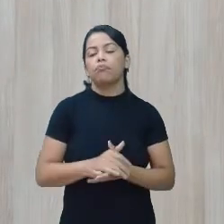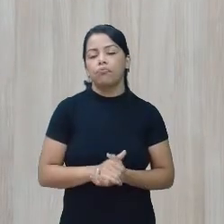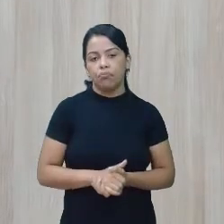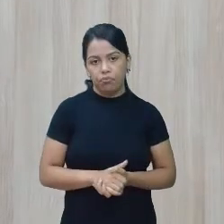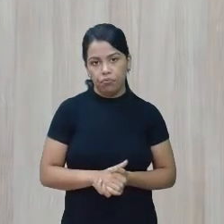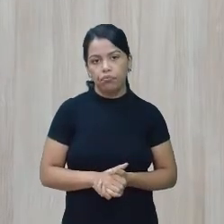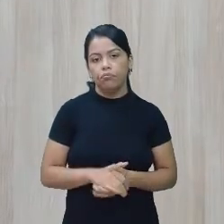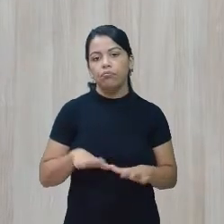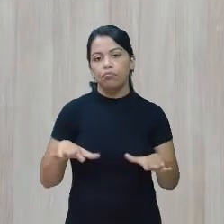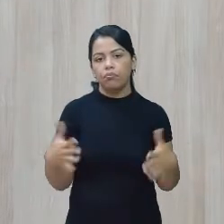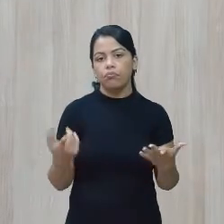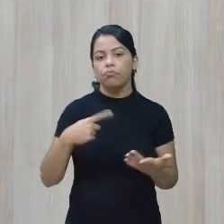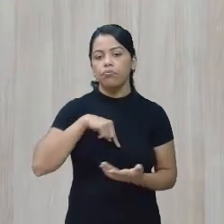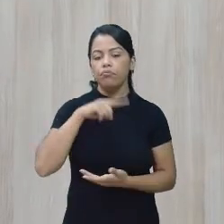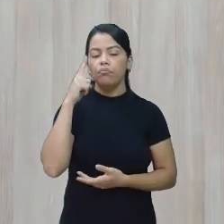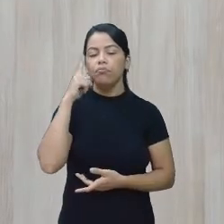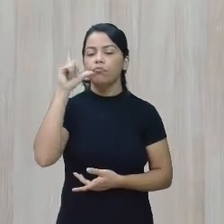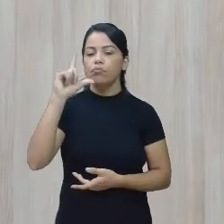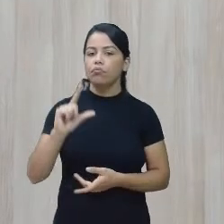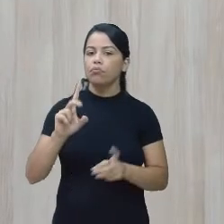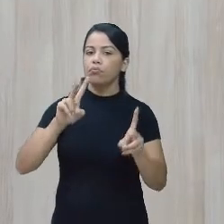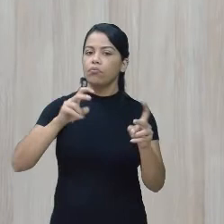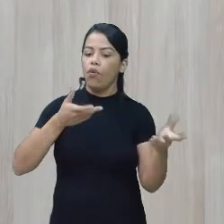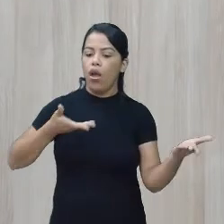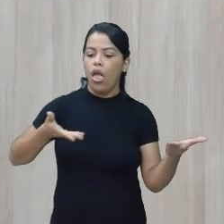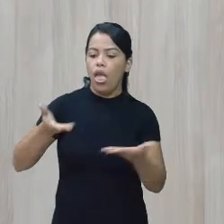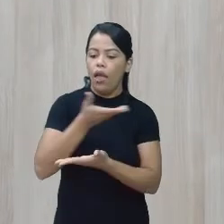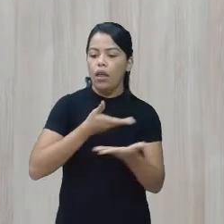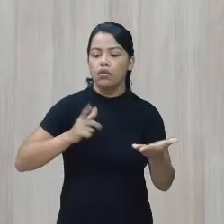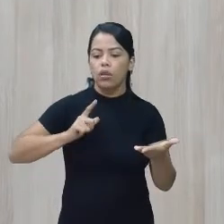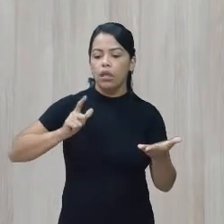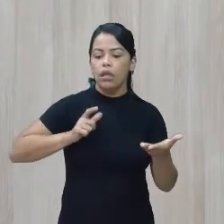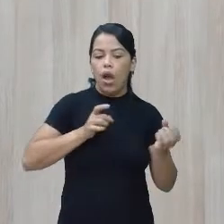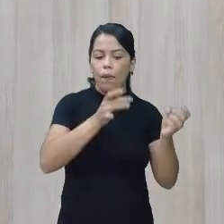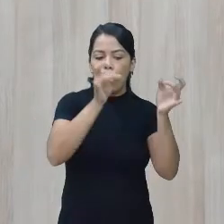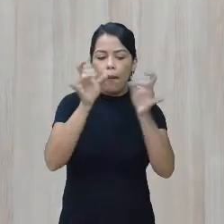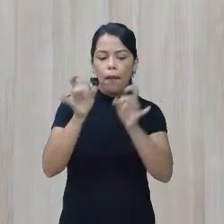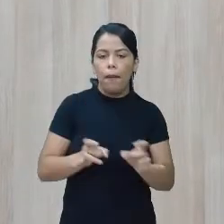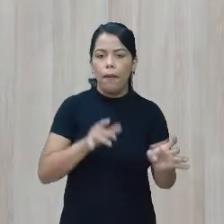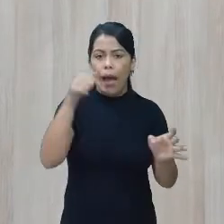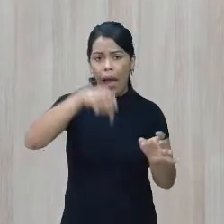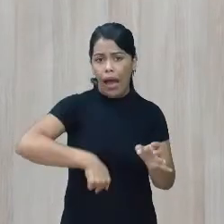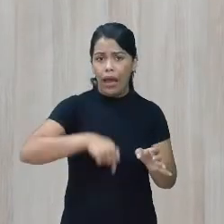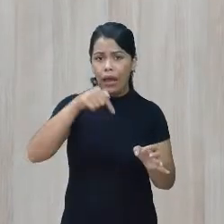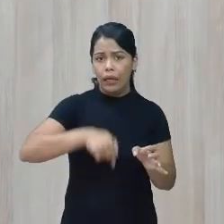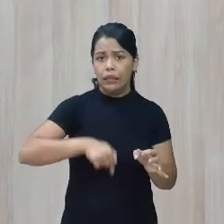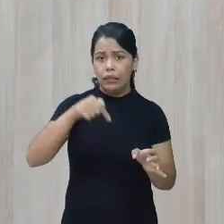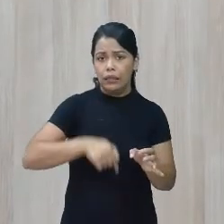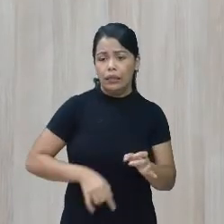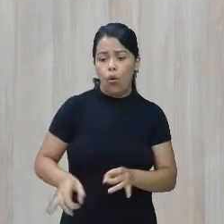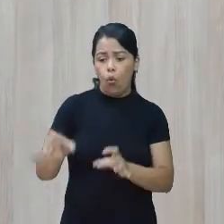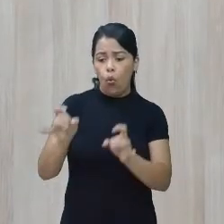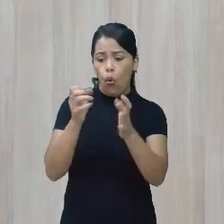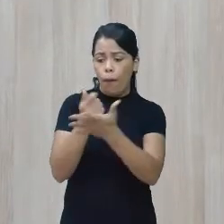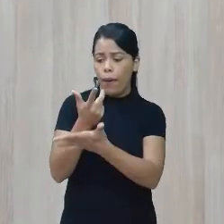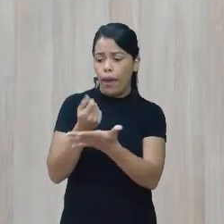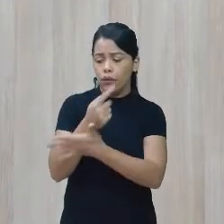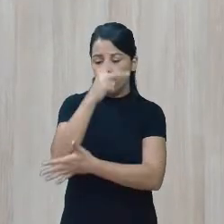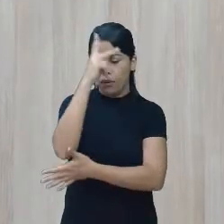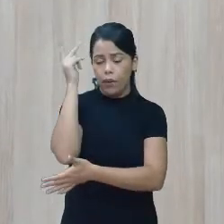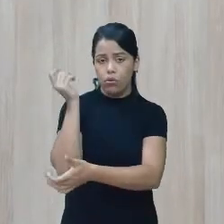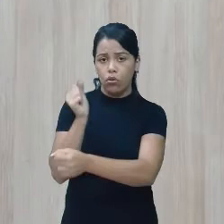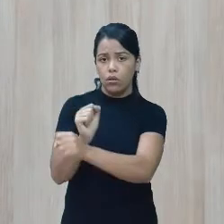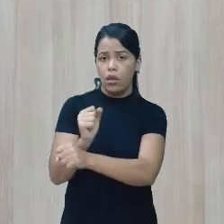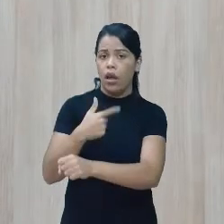Então a gente, né, viu um pouco dessa relação do comércio aqui, né? O mercado de pessoas escravizadas, a gente mostrou uma